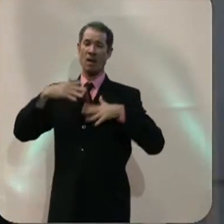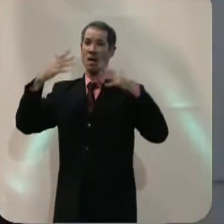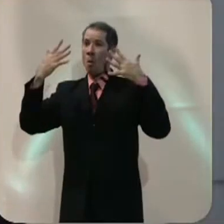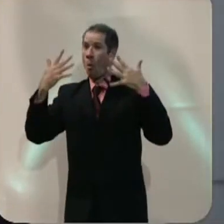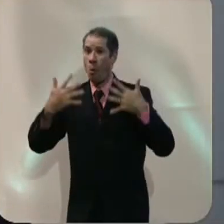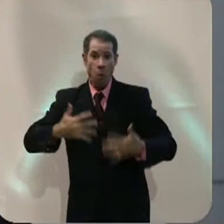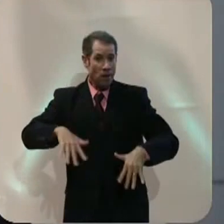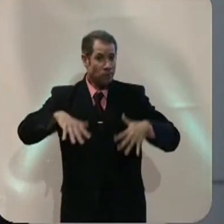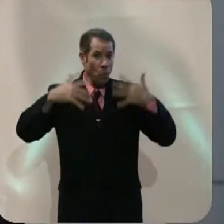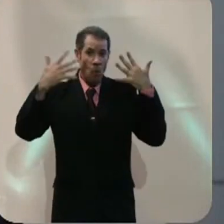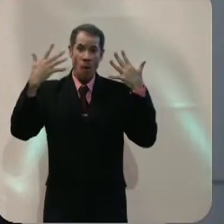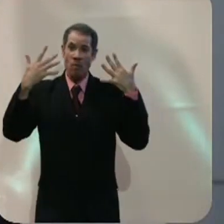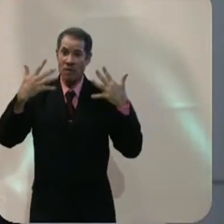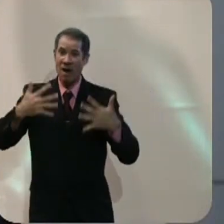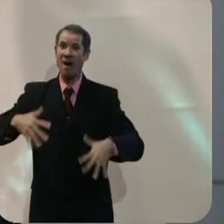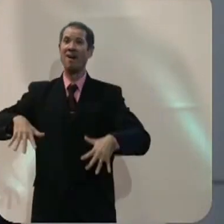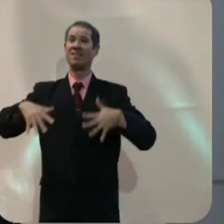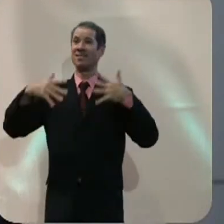Oh,